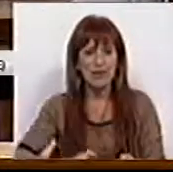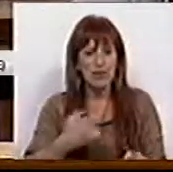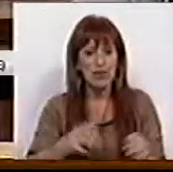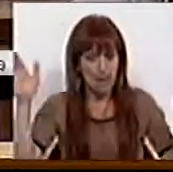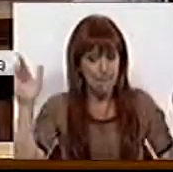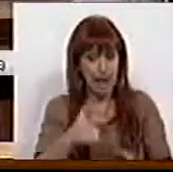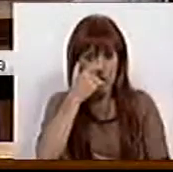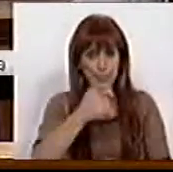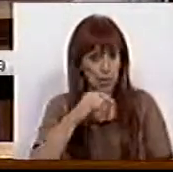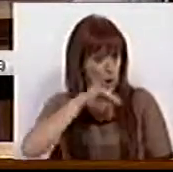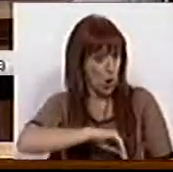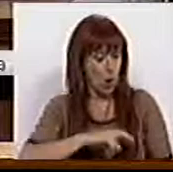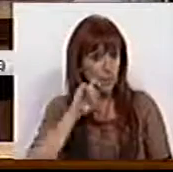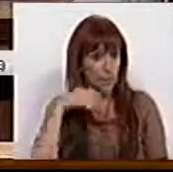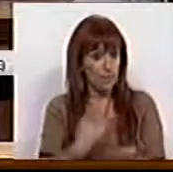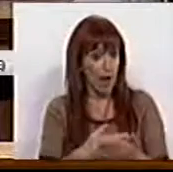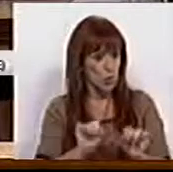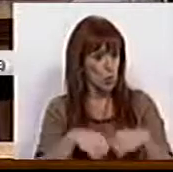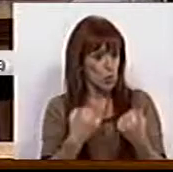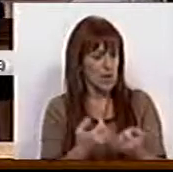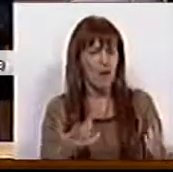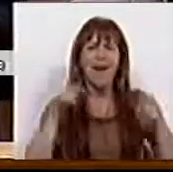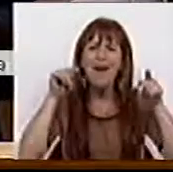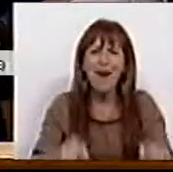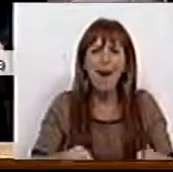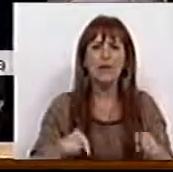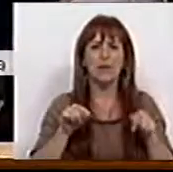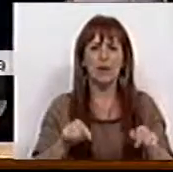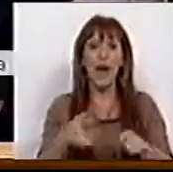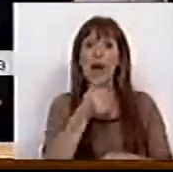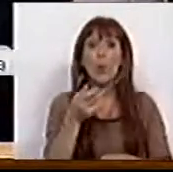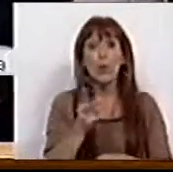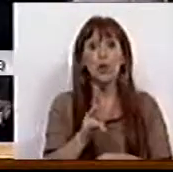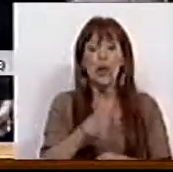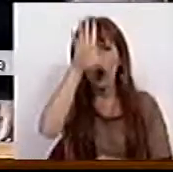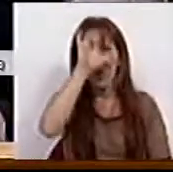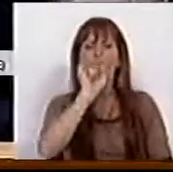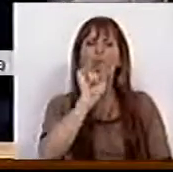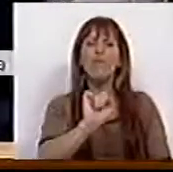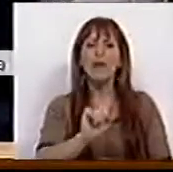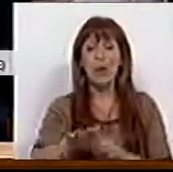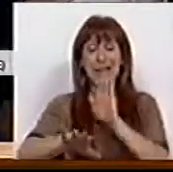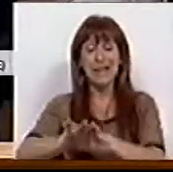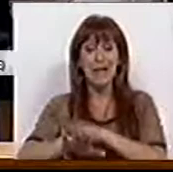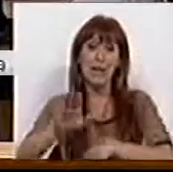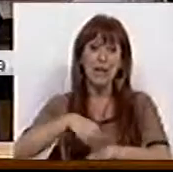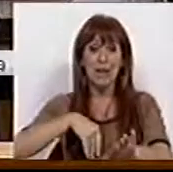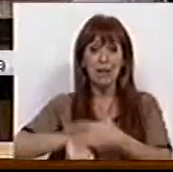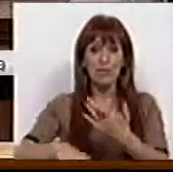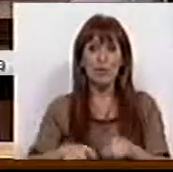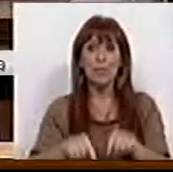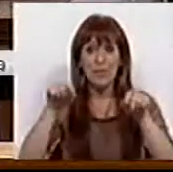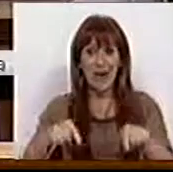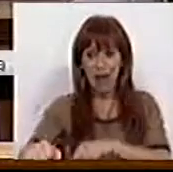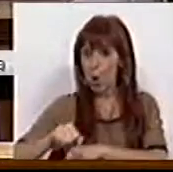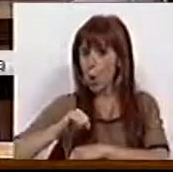que há menos pessoas com proteção social. E esta é a escolha que o Governo da direita faz. E